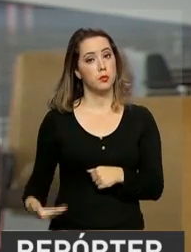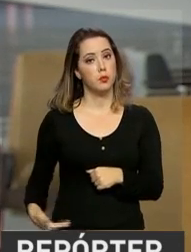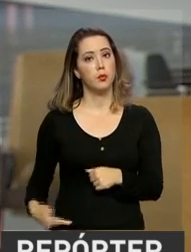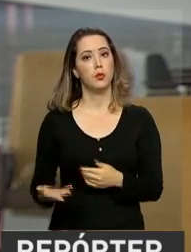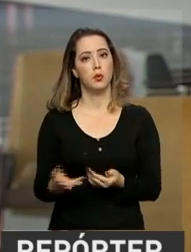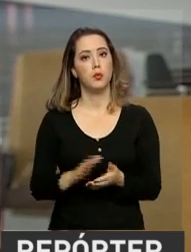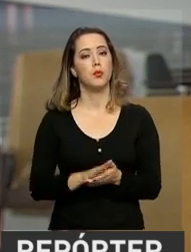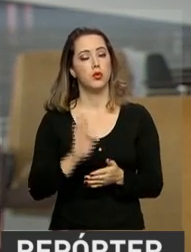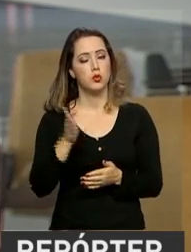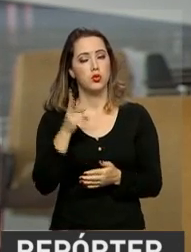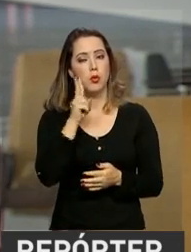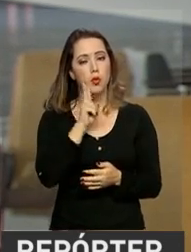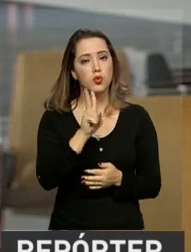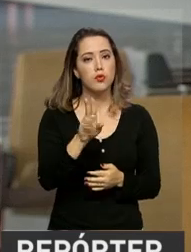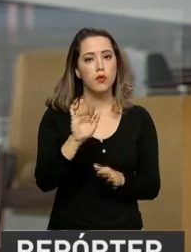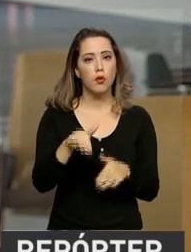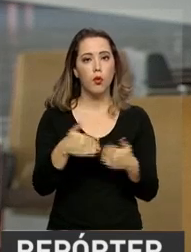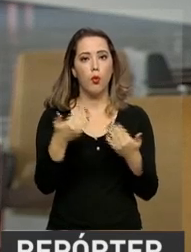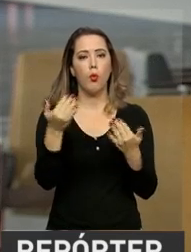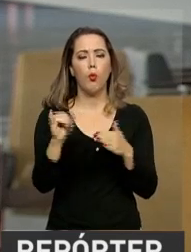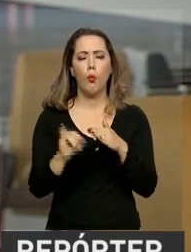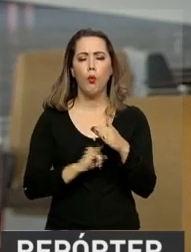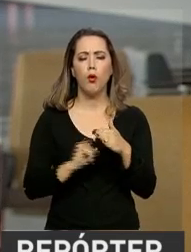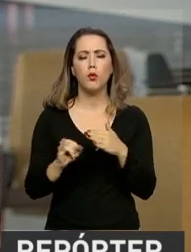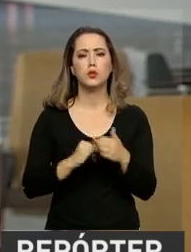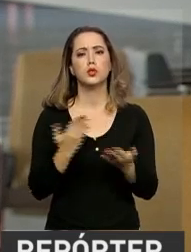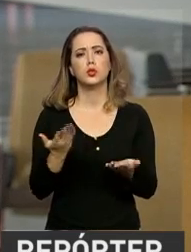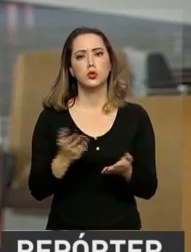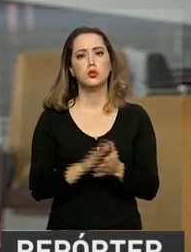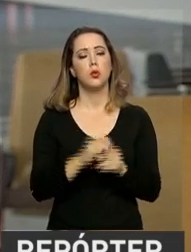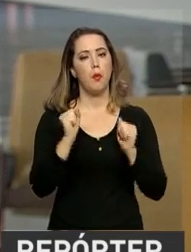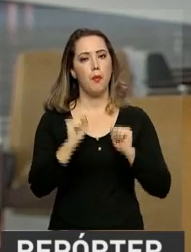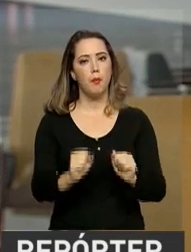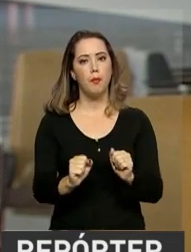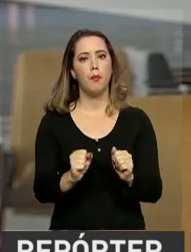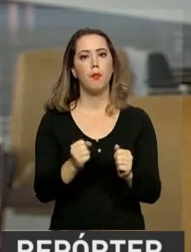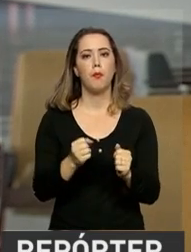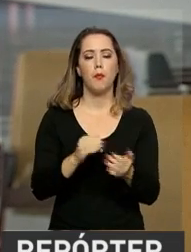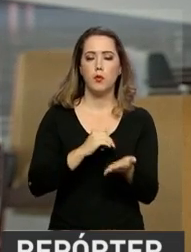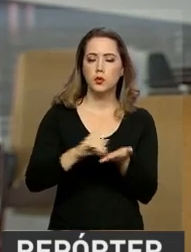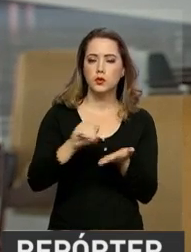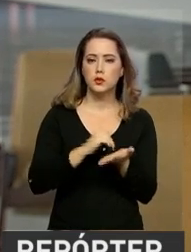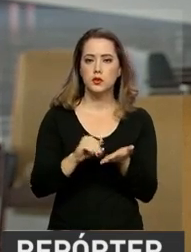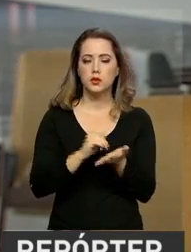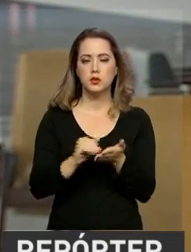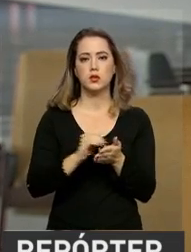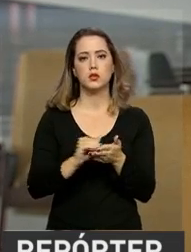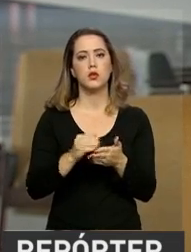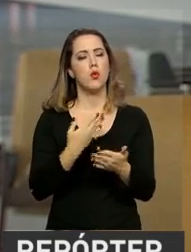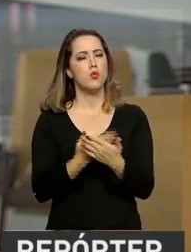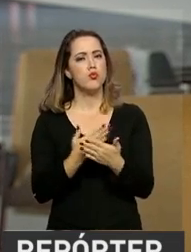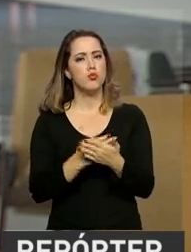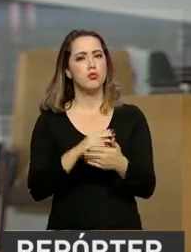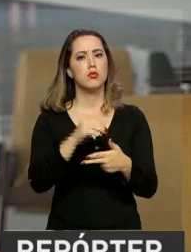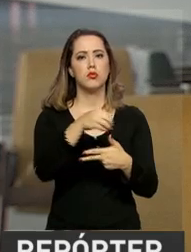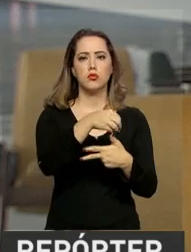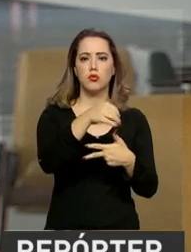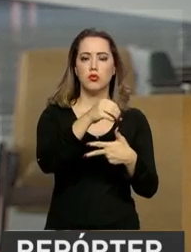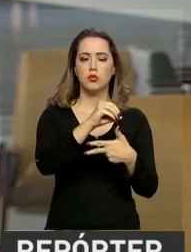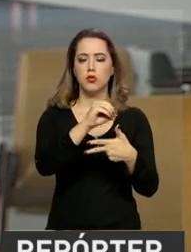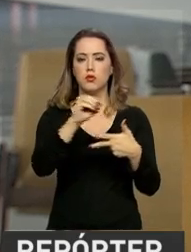podem ser consultadas na internet podem participar aí estudantes que fizeram o Enem o Exame Nacional do Ensino Médio de